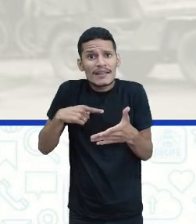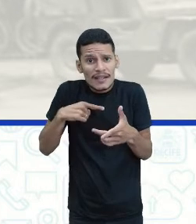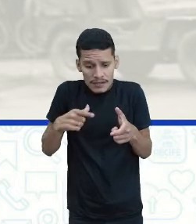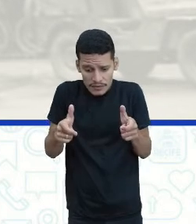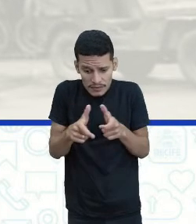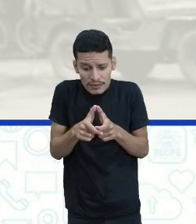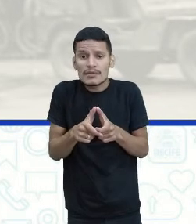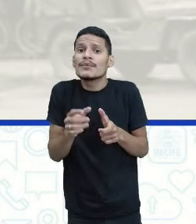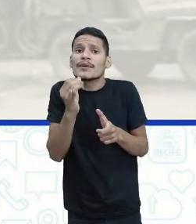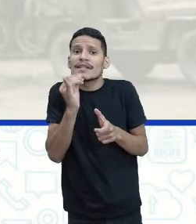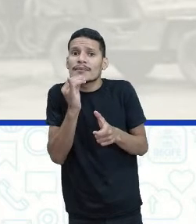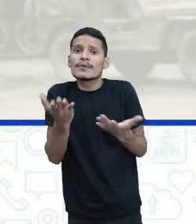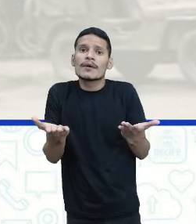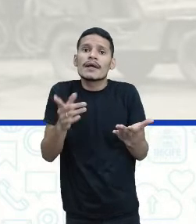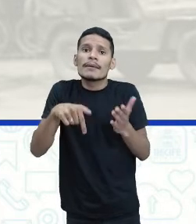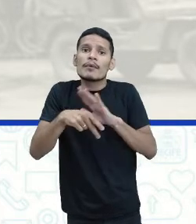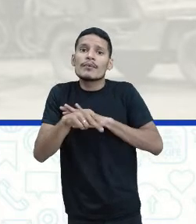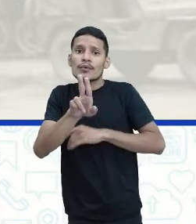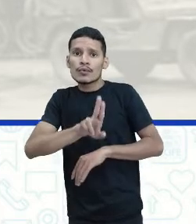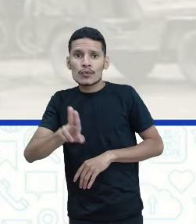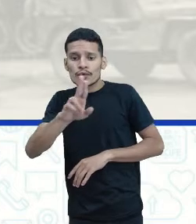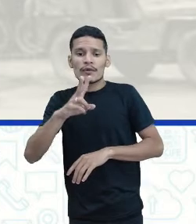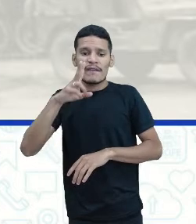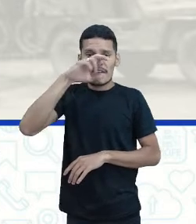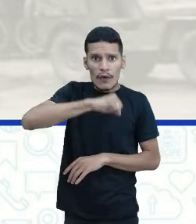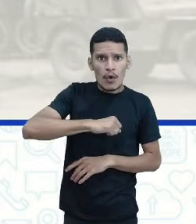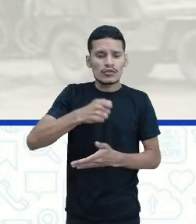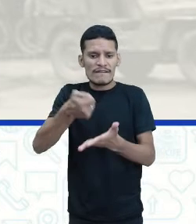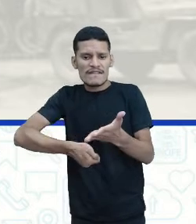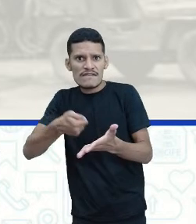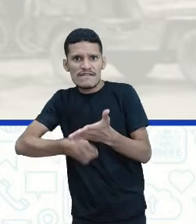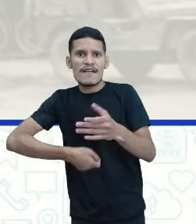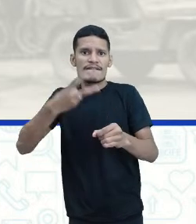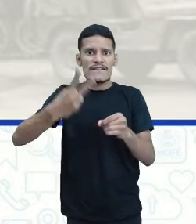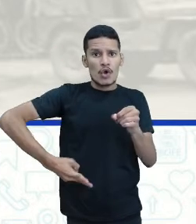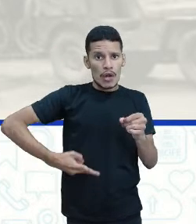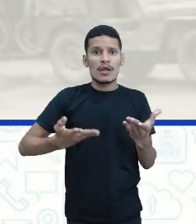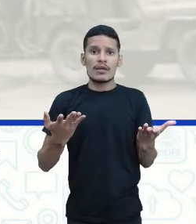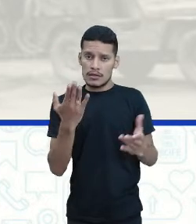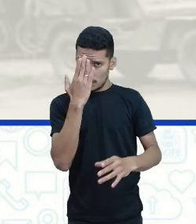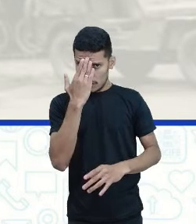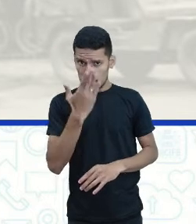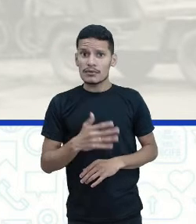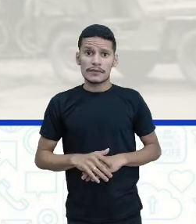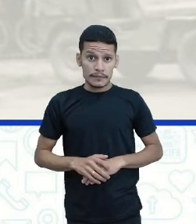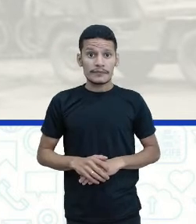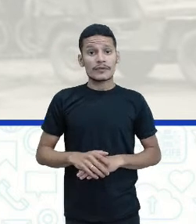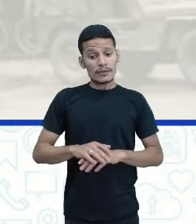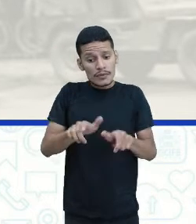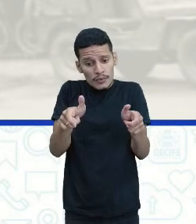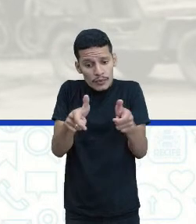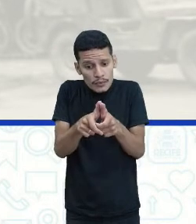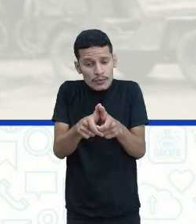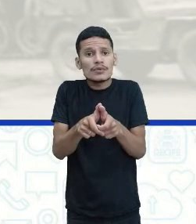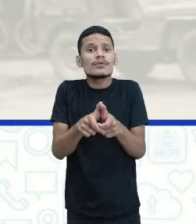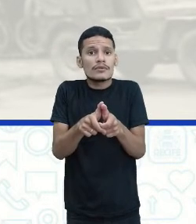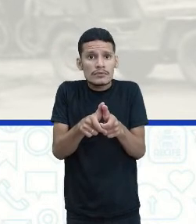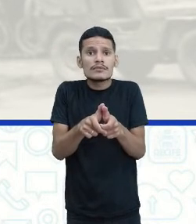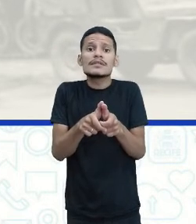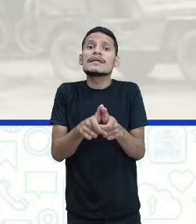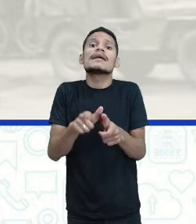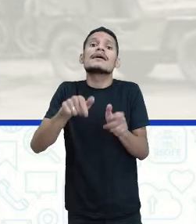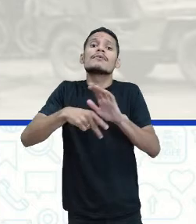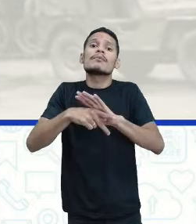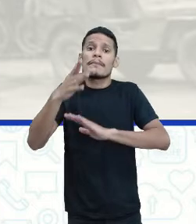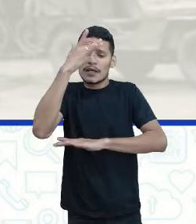que tem, né, o uso da força, da violência, né, e de um pequeno conchavo político, vão